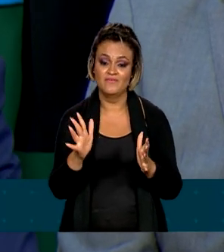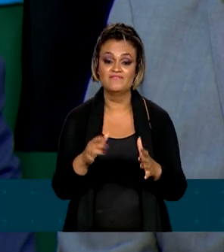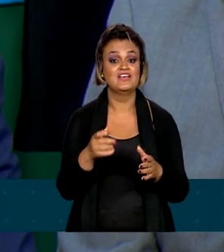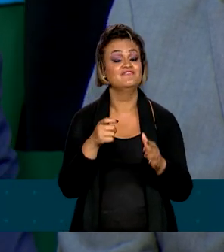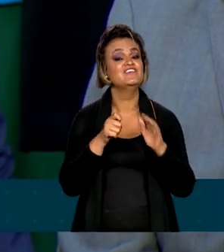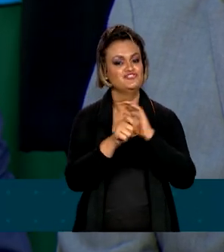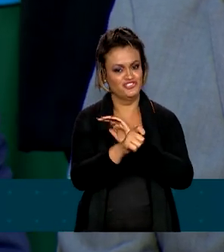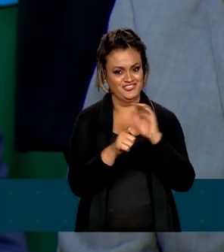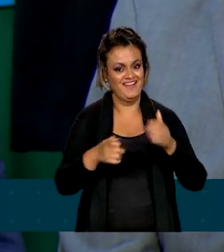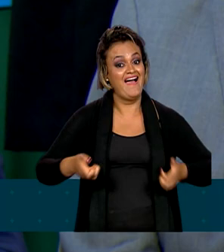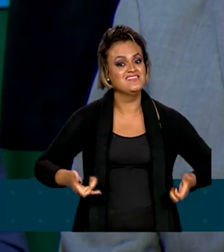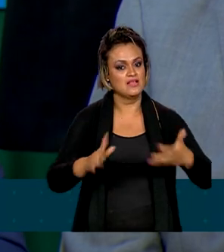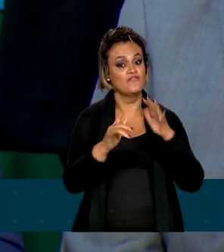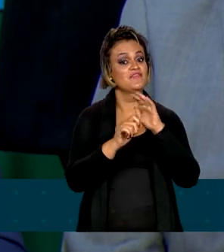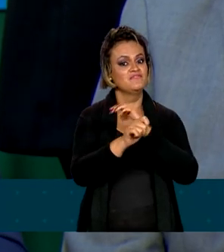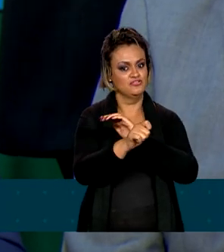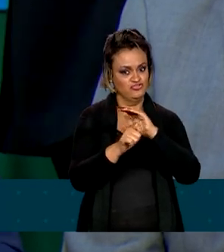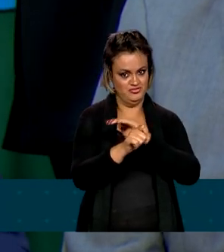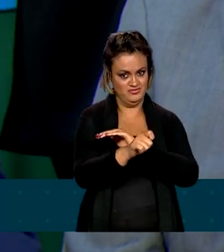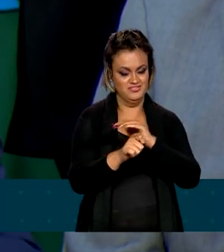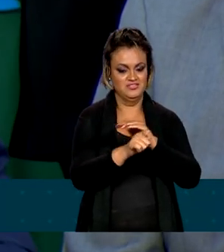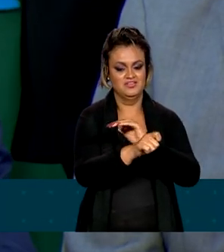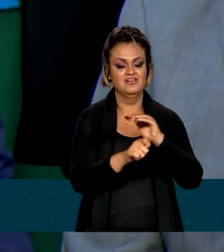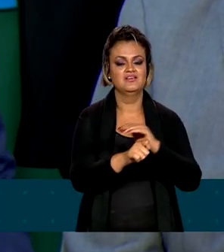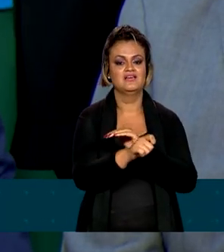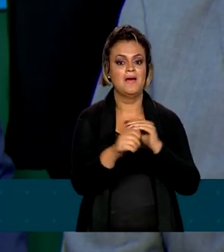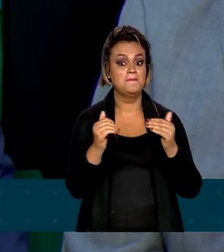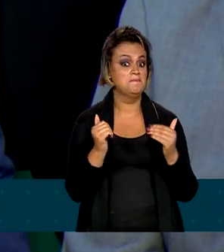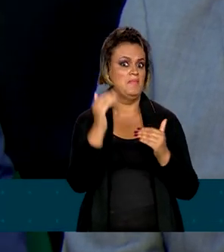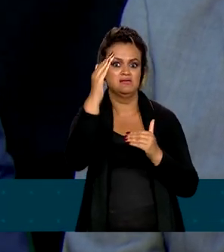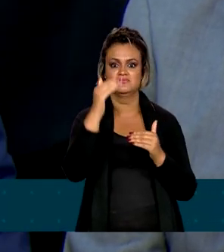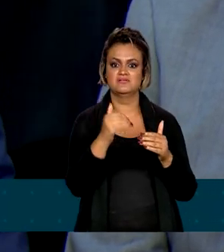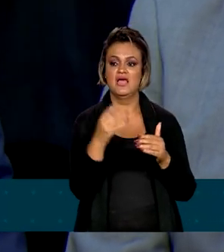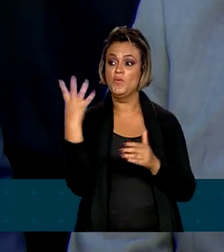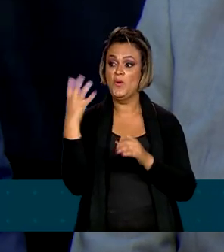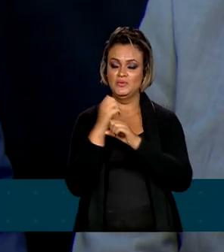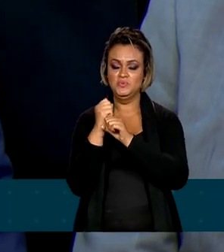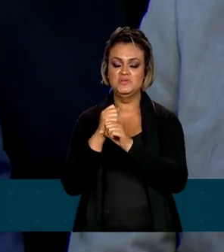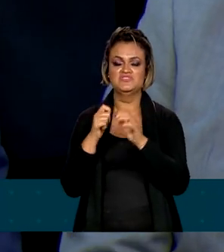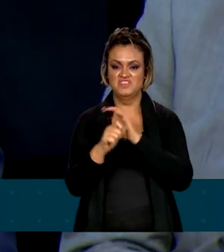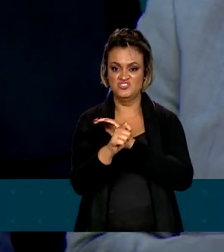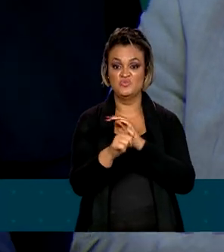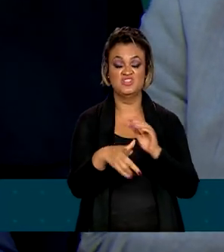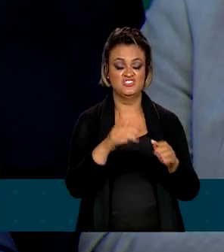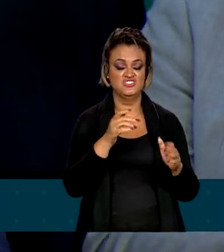a gente vai investir, sabe, mais do que eles investiram em 4 anos.